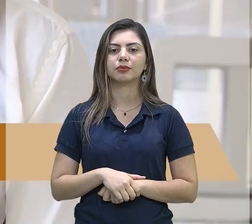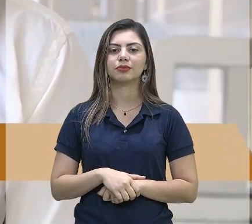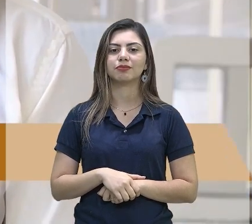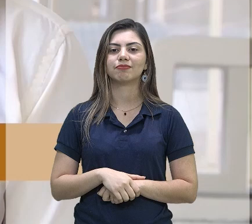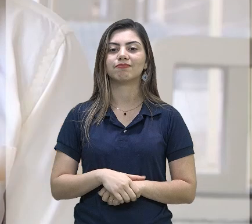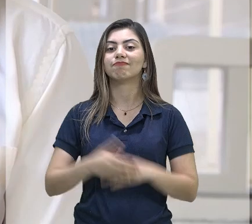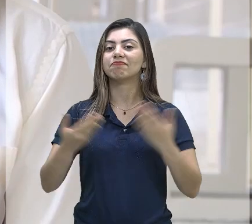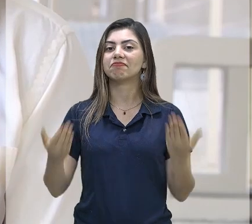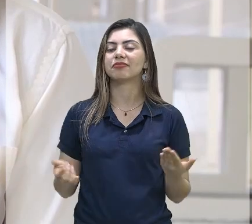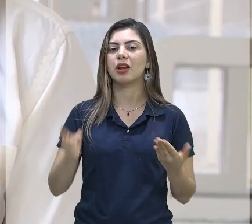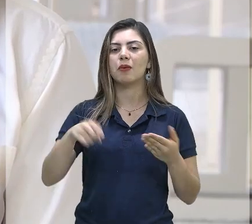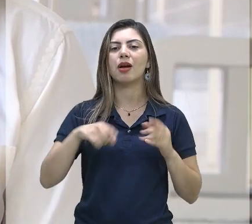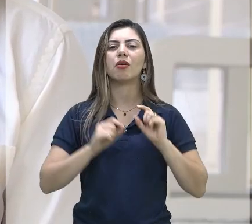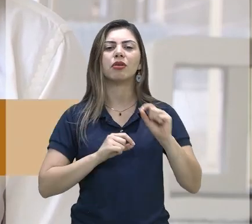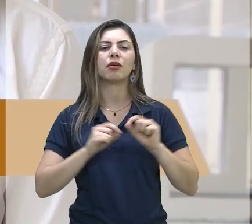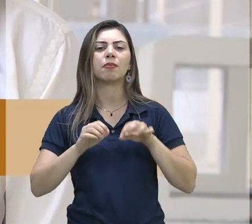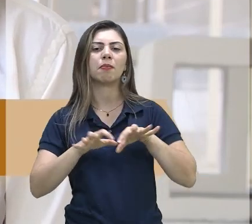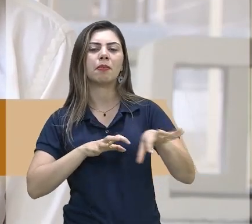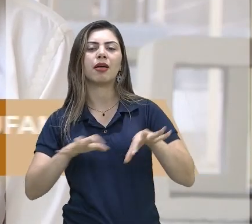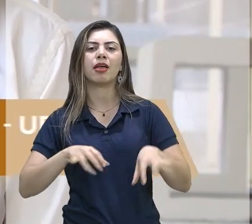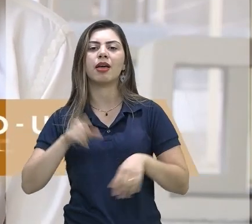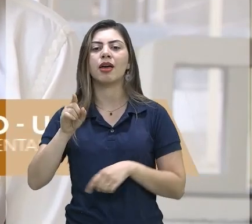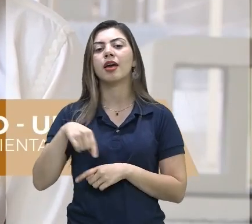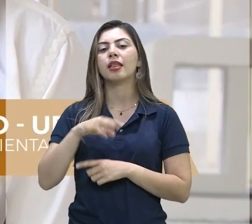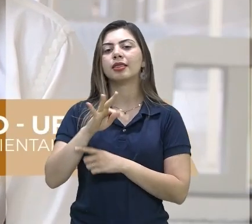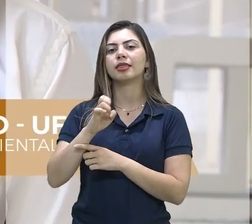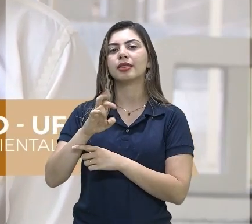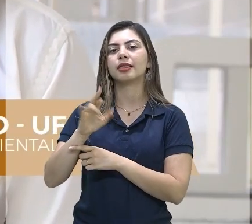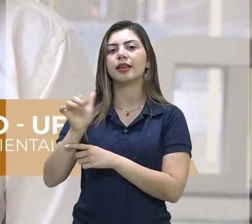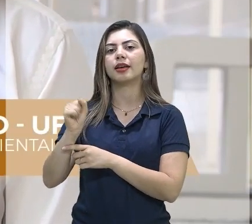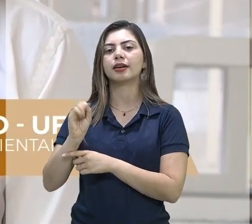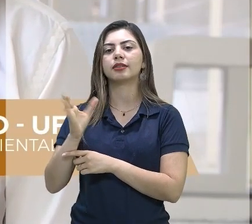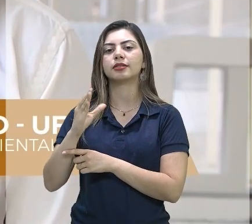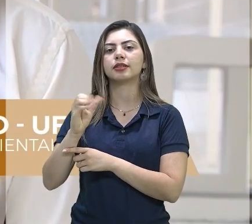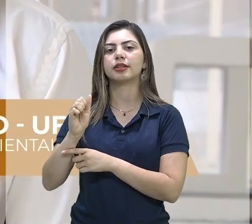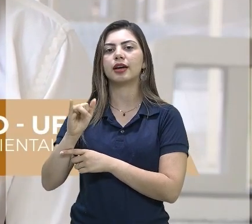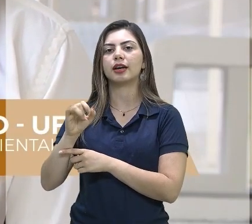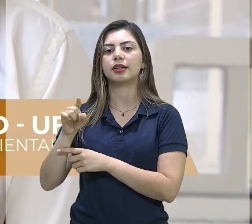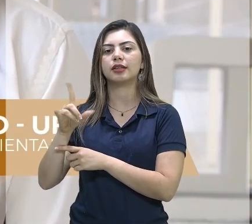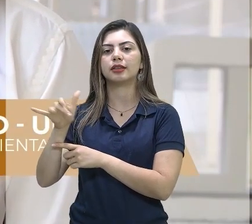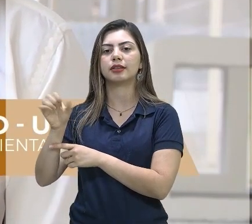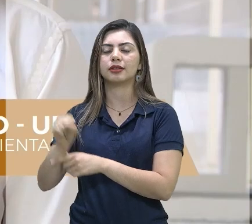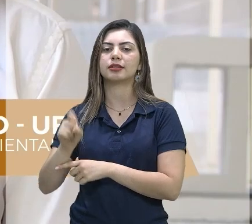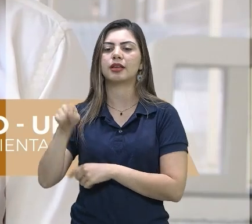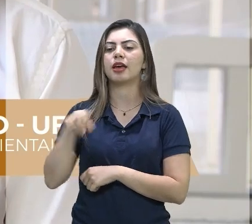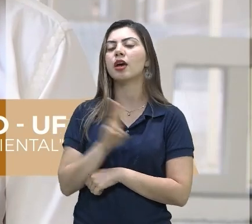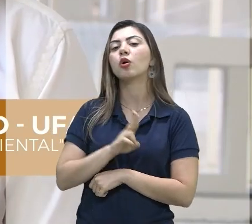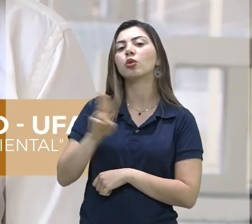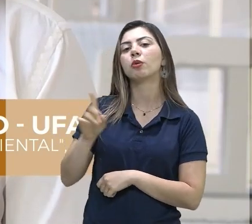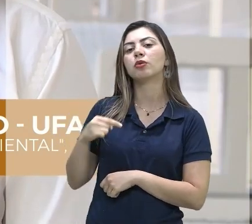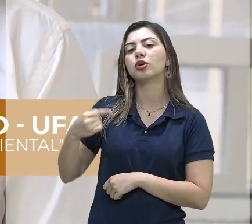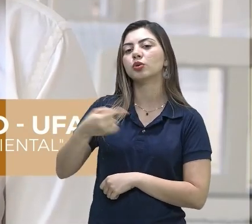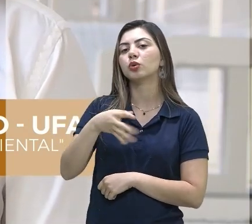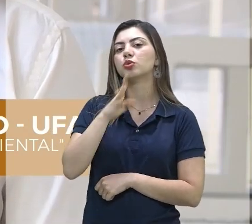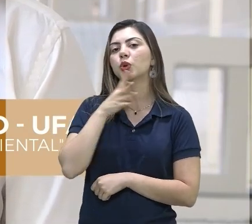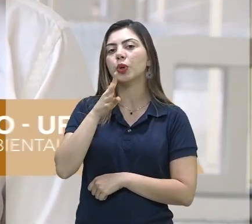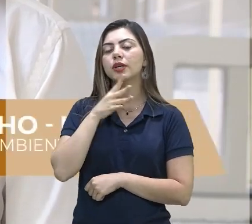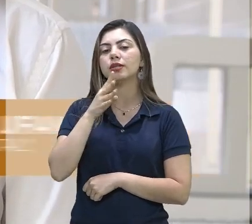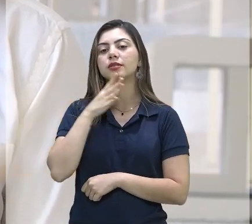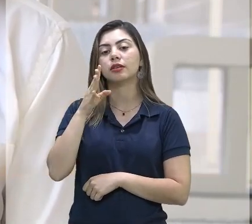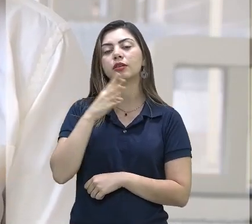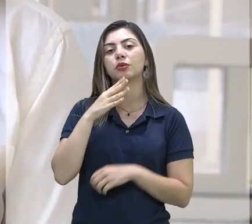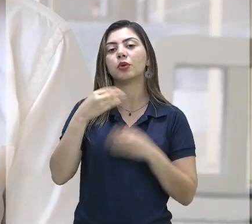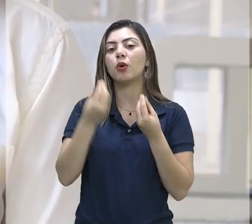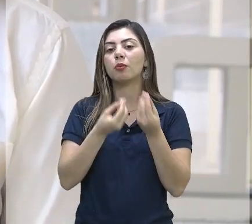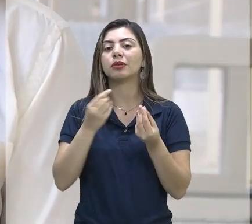Terras caídas é uma terminologia regional, ou seja, é como nós chamamos o processo de